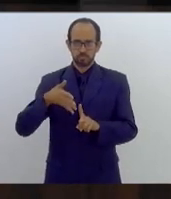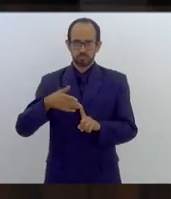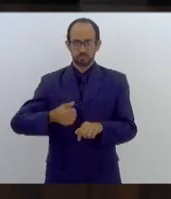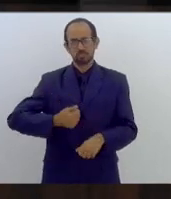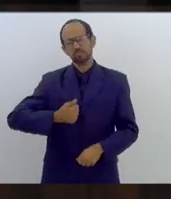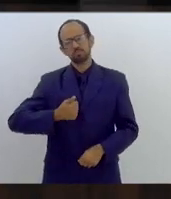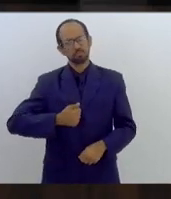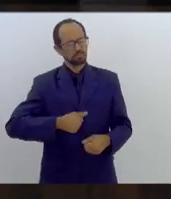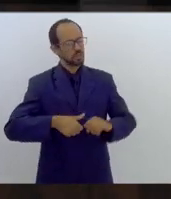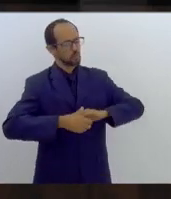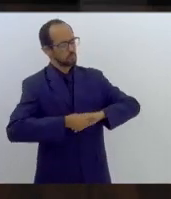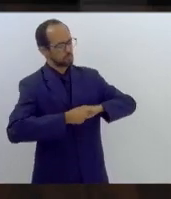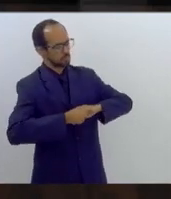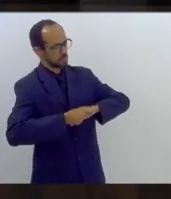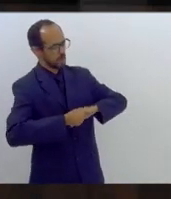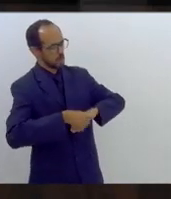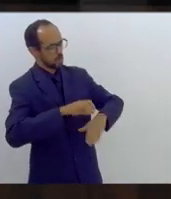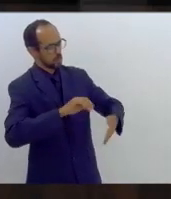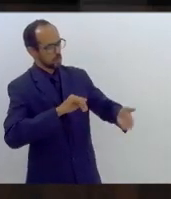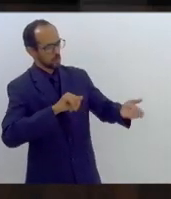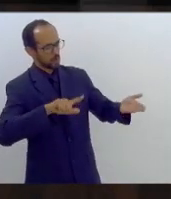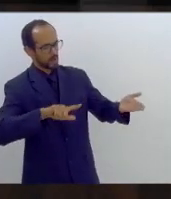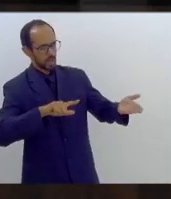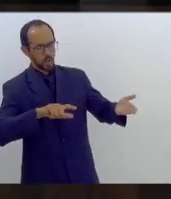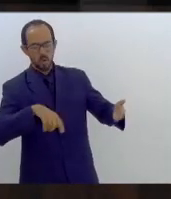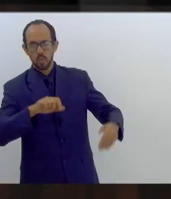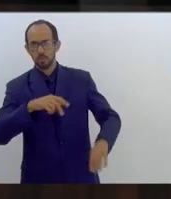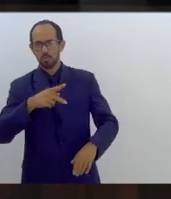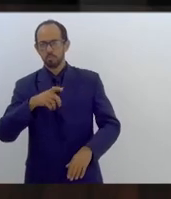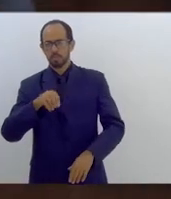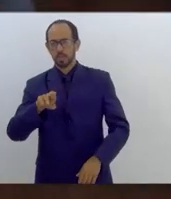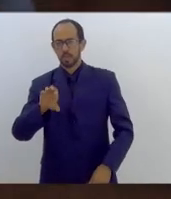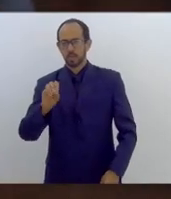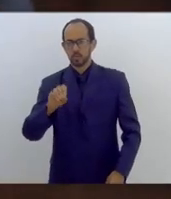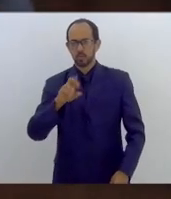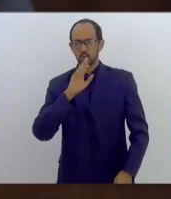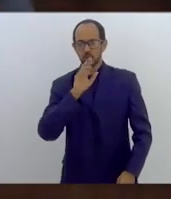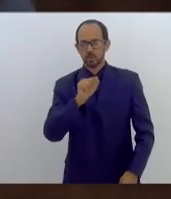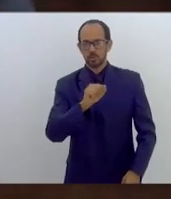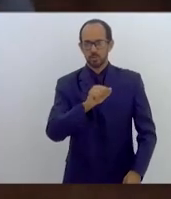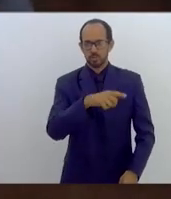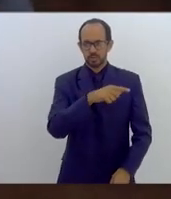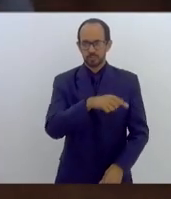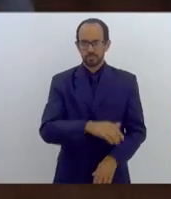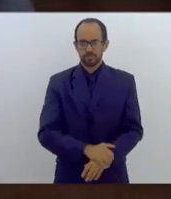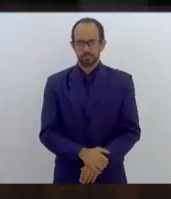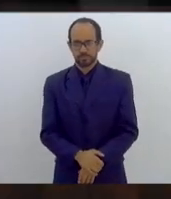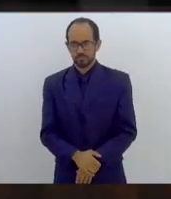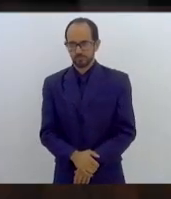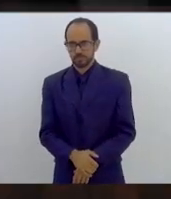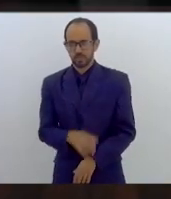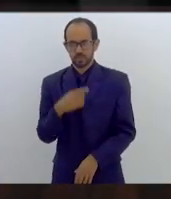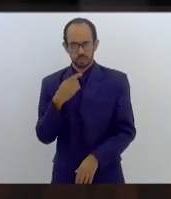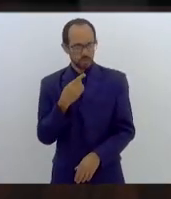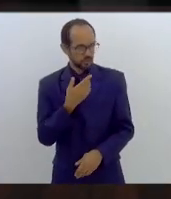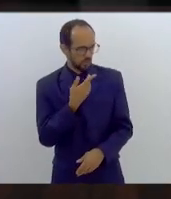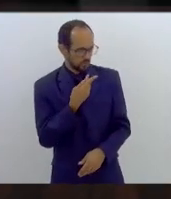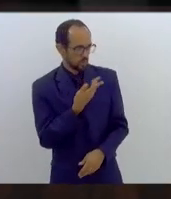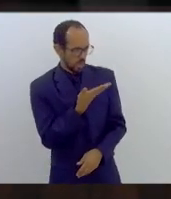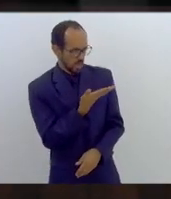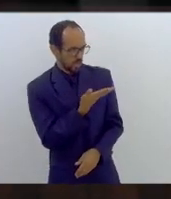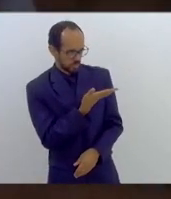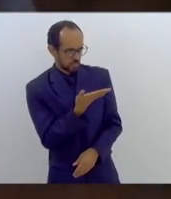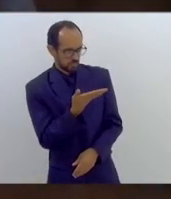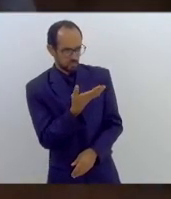os deputados Coronel Jairo, Pedro Brazão e Rodrigo Amorim. Os deputados querem usar a palavra, um deles?